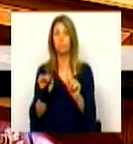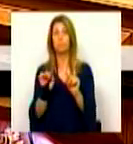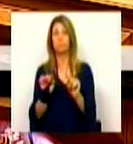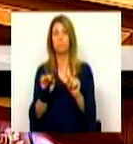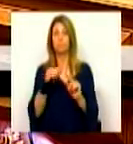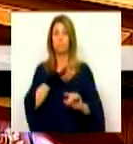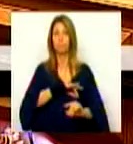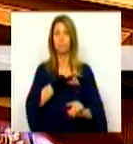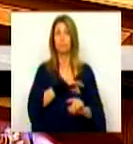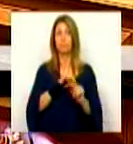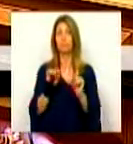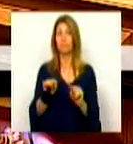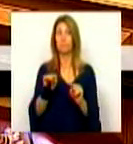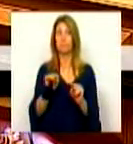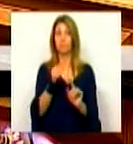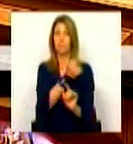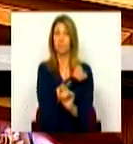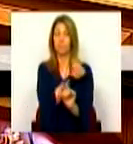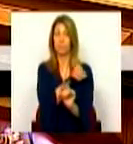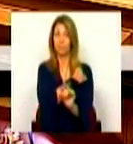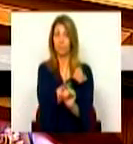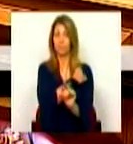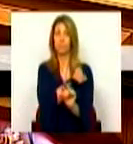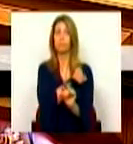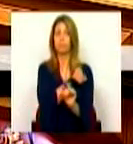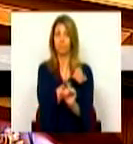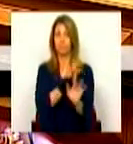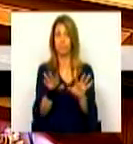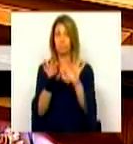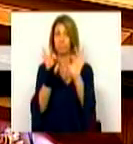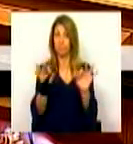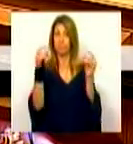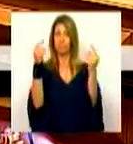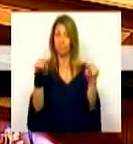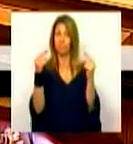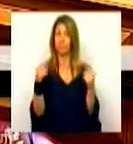aos rendimentos daqueles imóveis que, como consta, aliás,